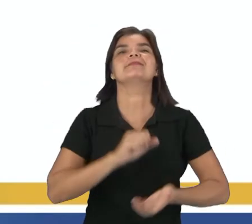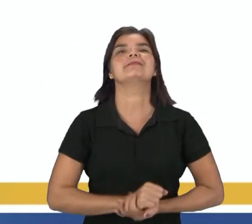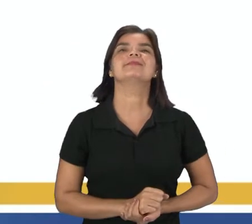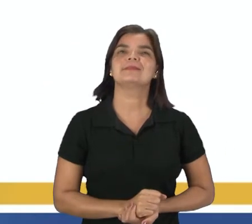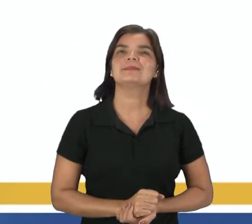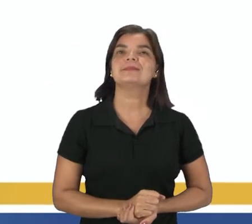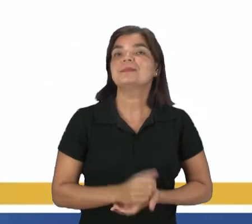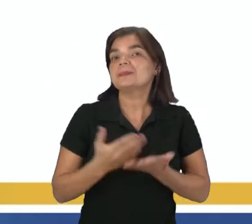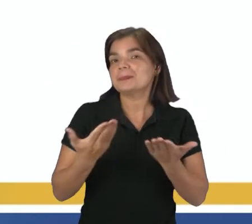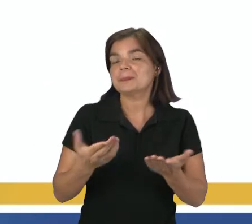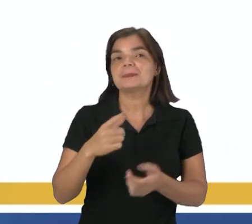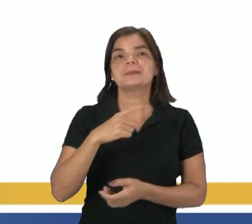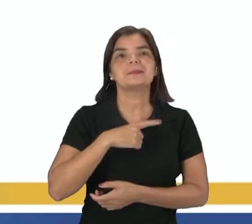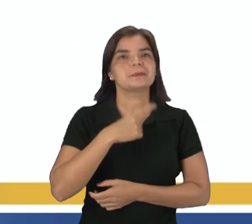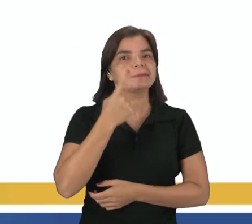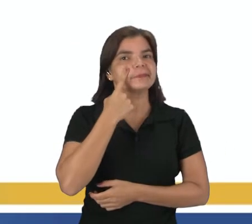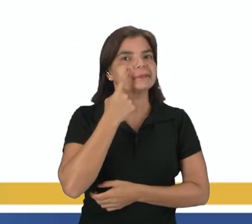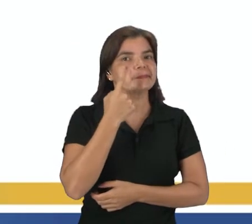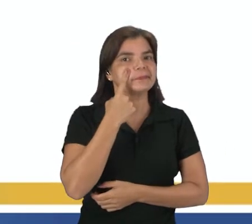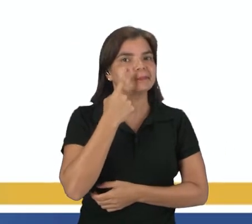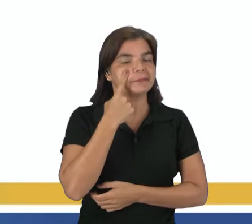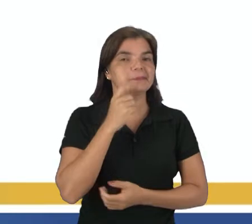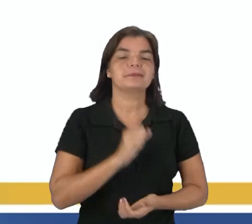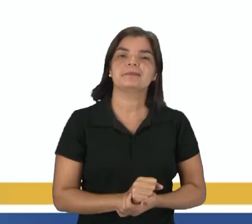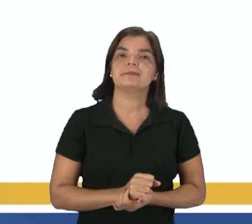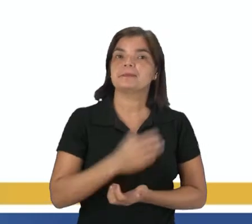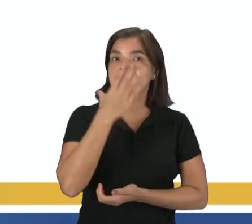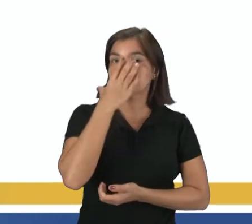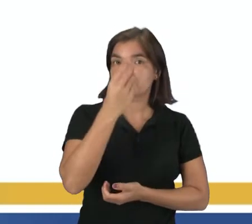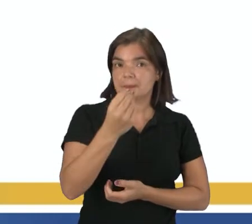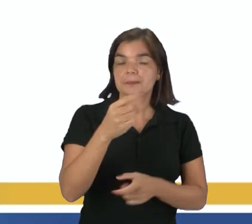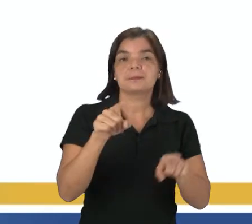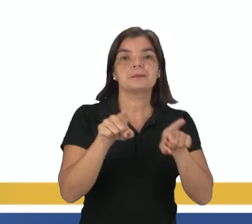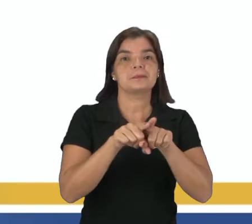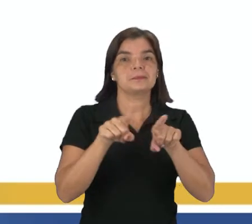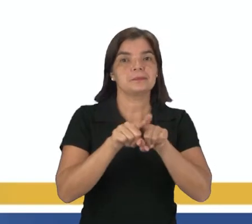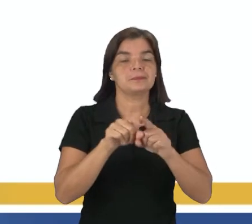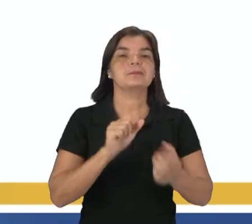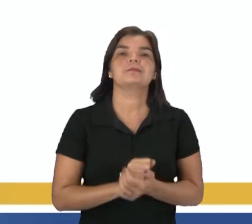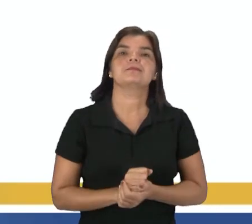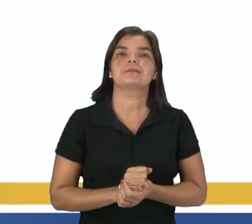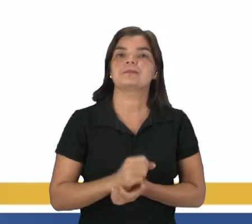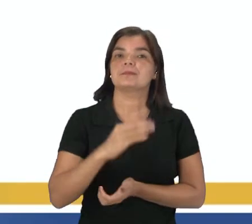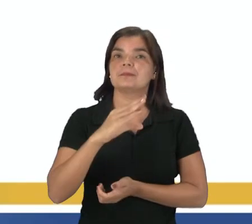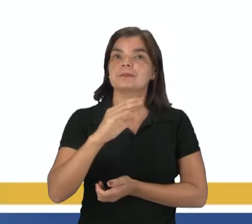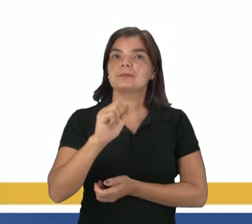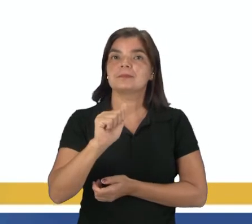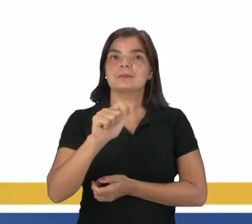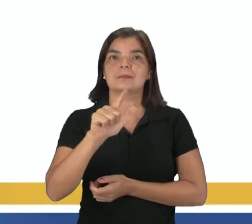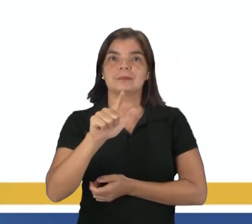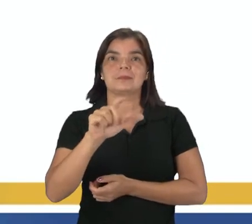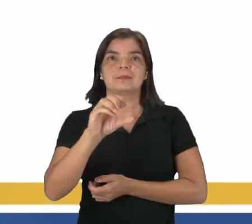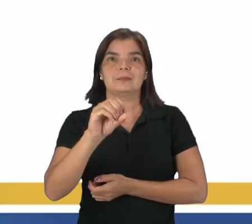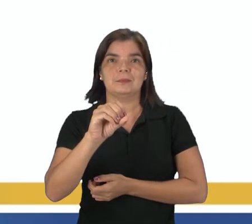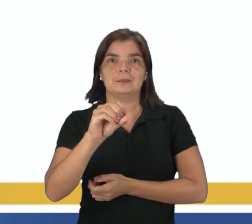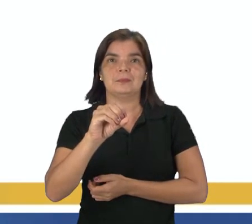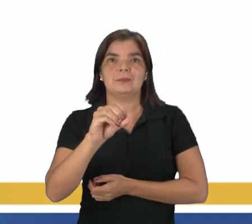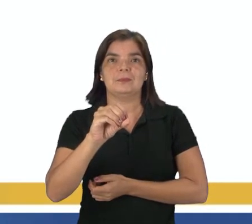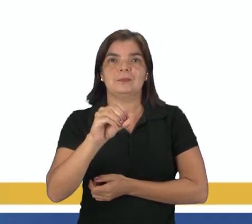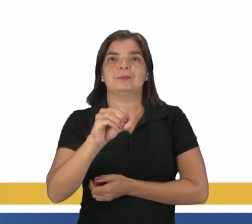fotografia. Aqui vocês já vão ver, gente, a fotografia capturada por calóptico,